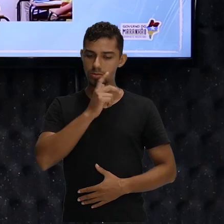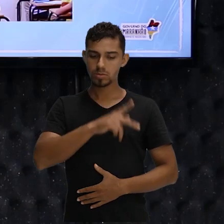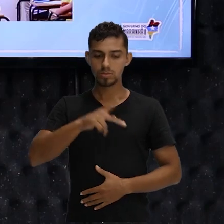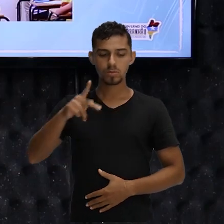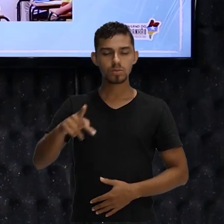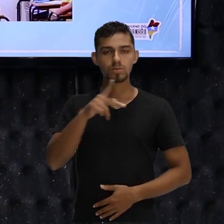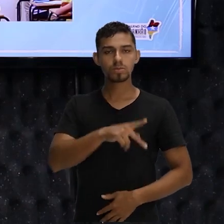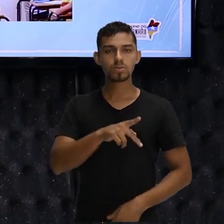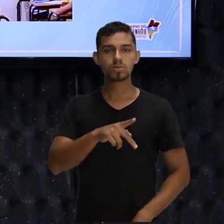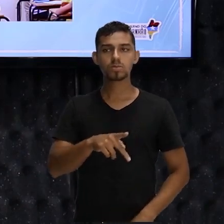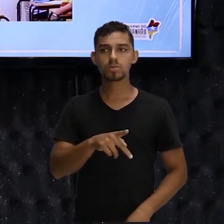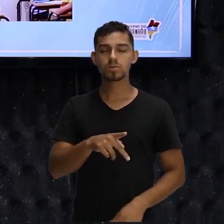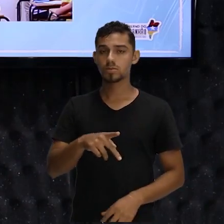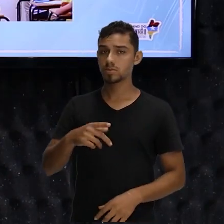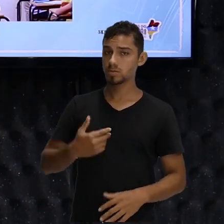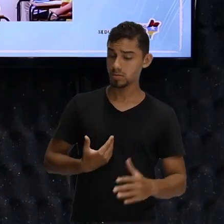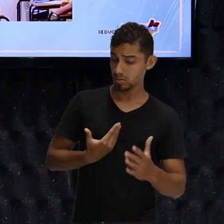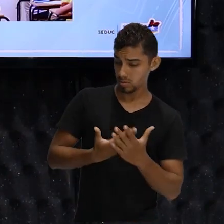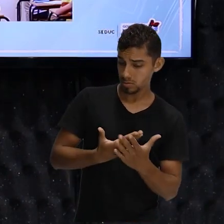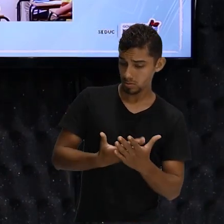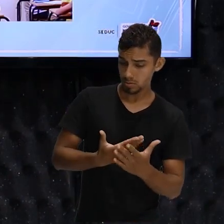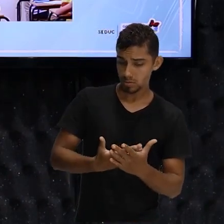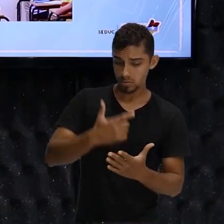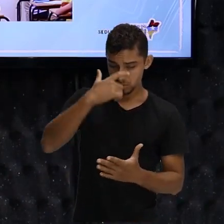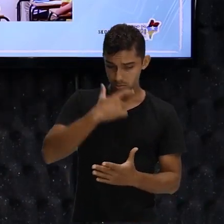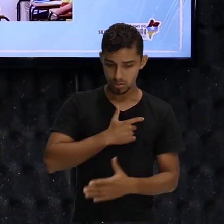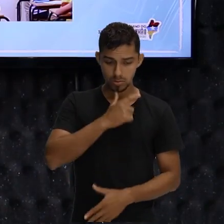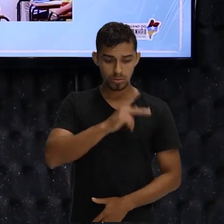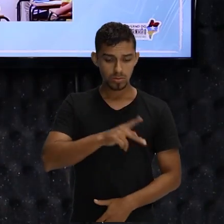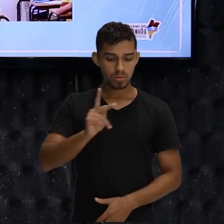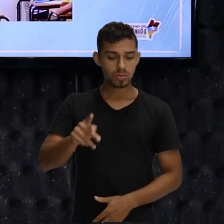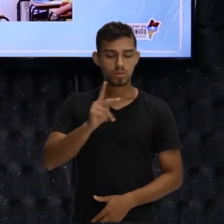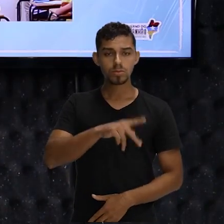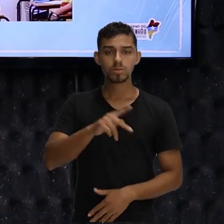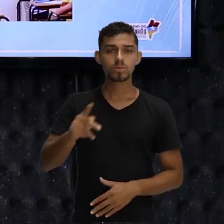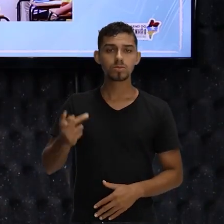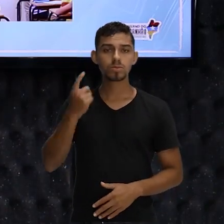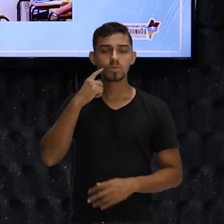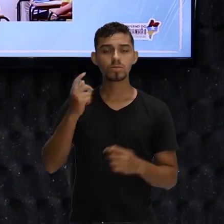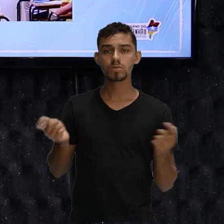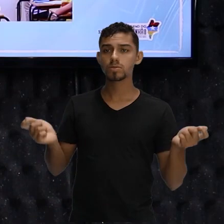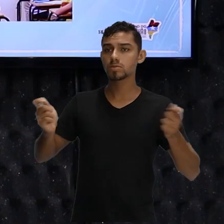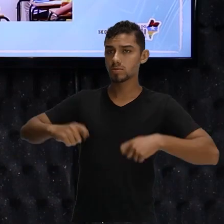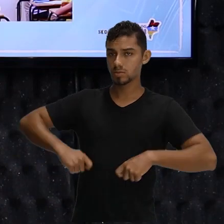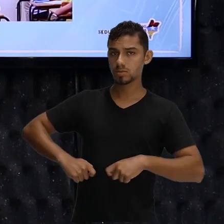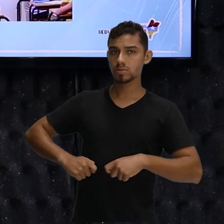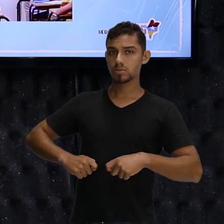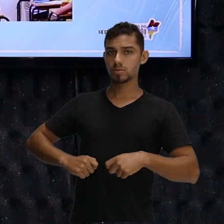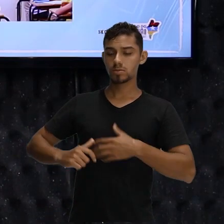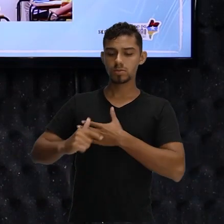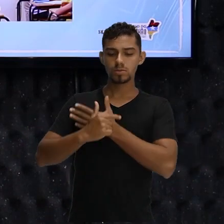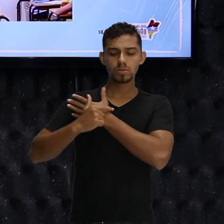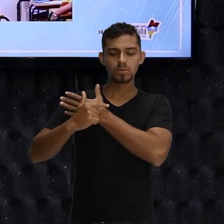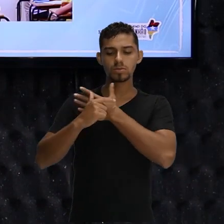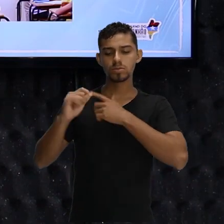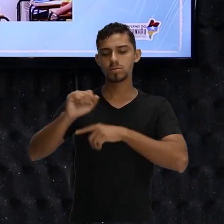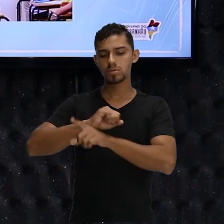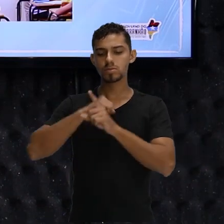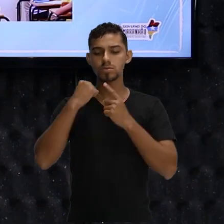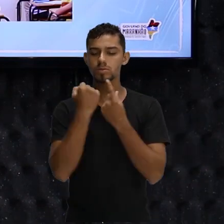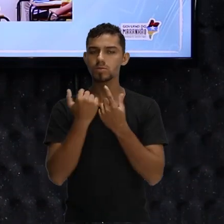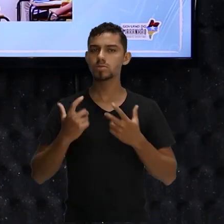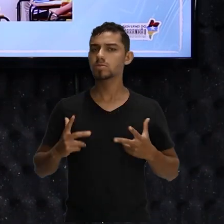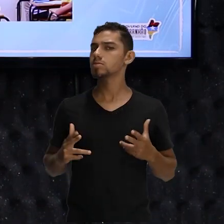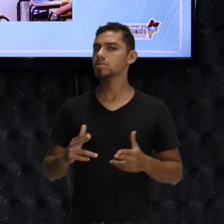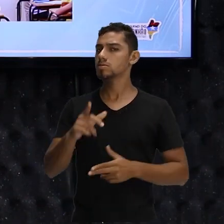Entendeu? O status social de professor nos leva a ter determinados papéis sociais. Assim como